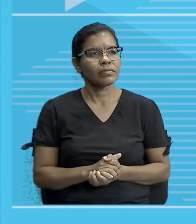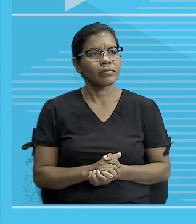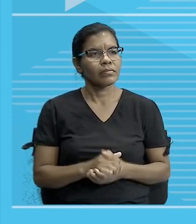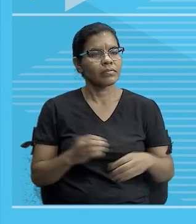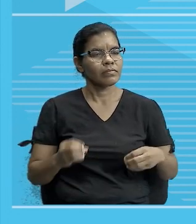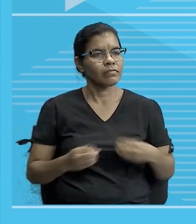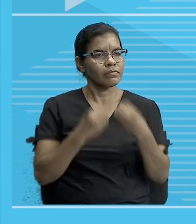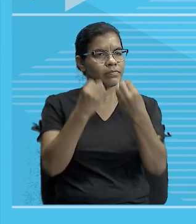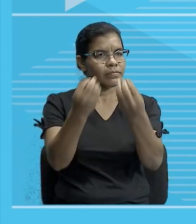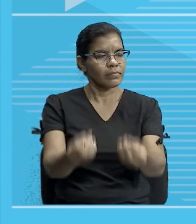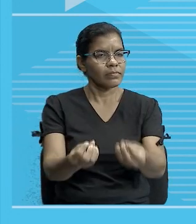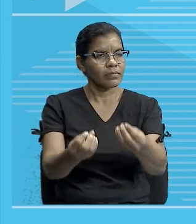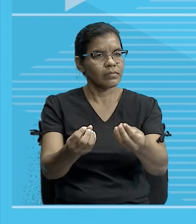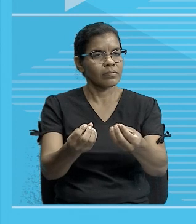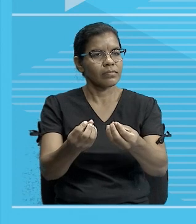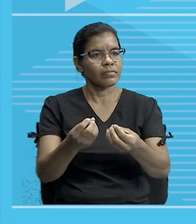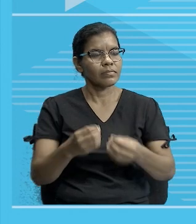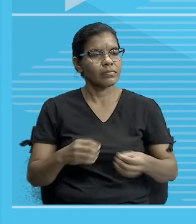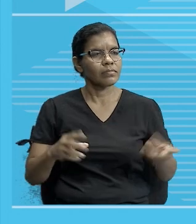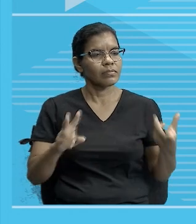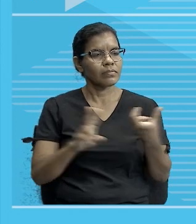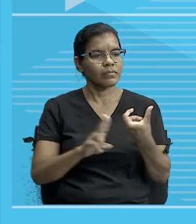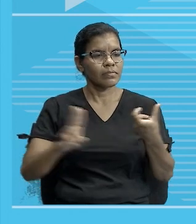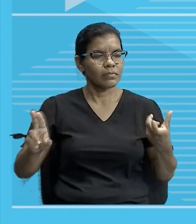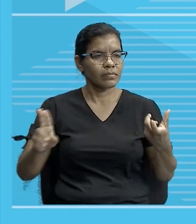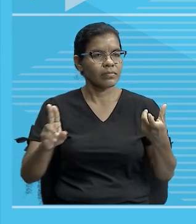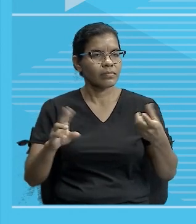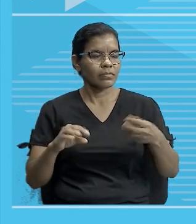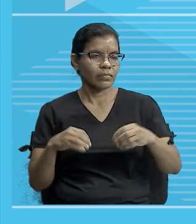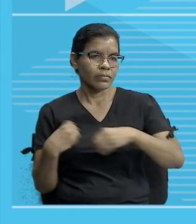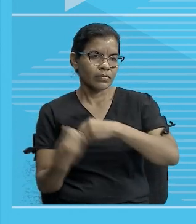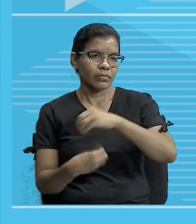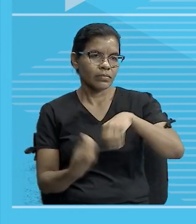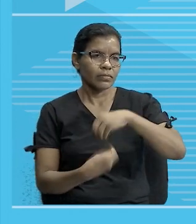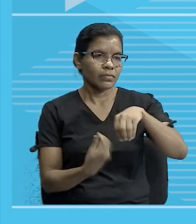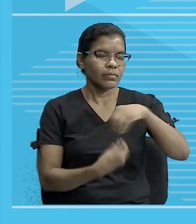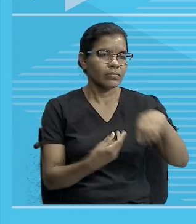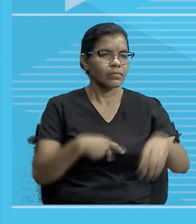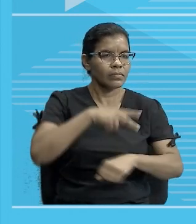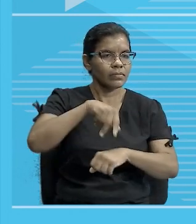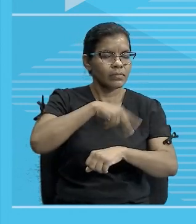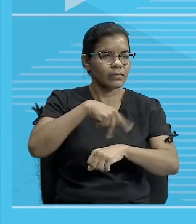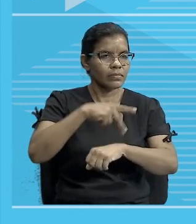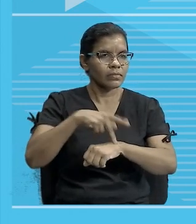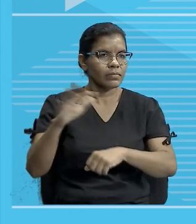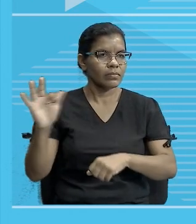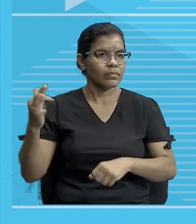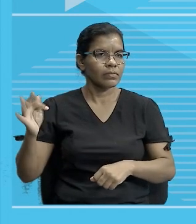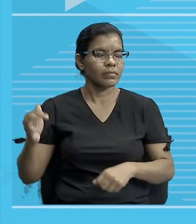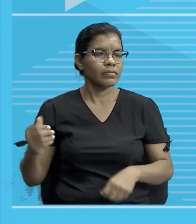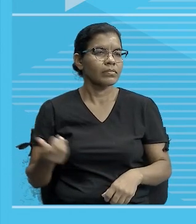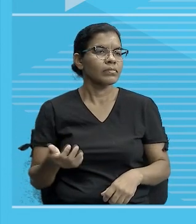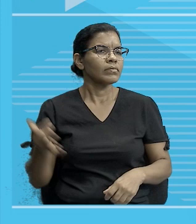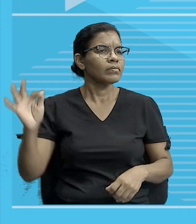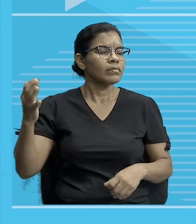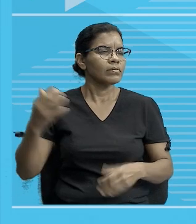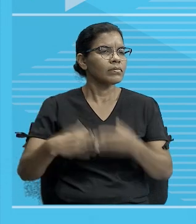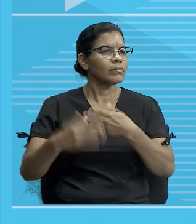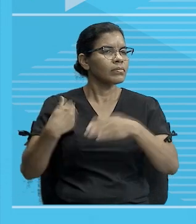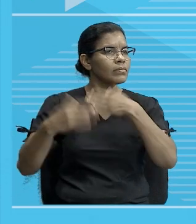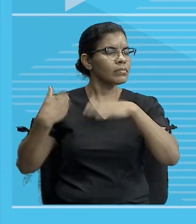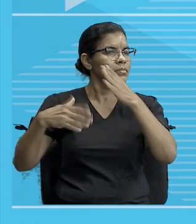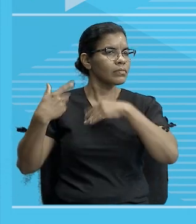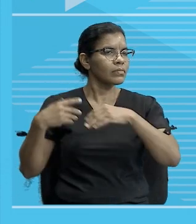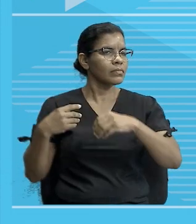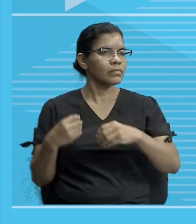que vão levar à chamada Revolução Francesa. A França, antes da Revolução, um